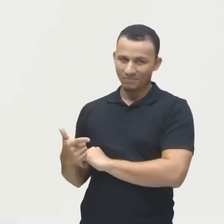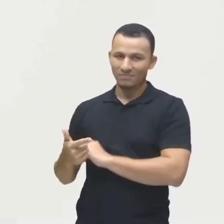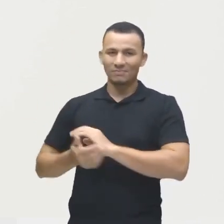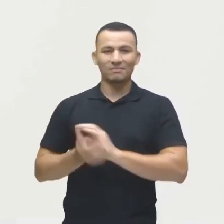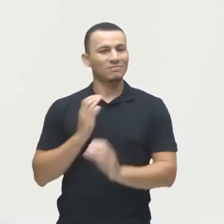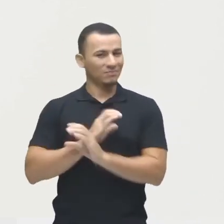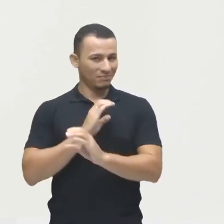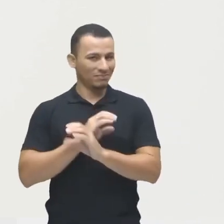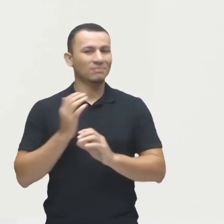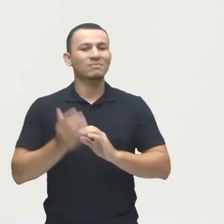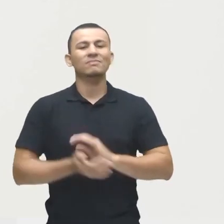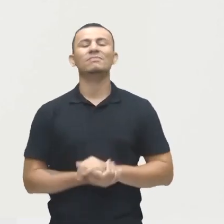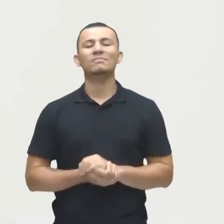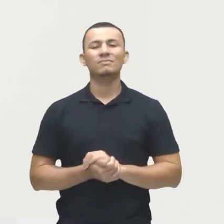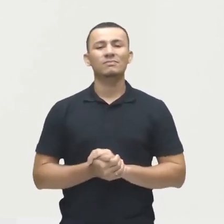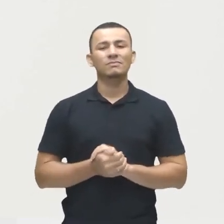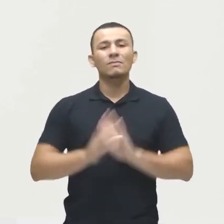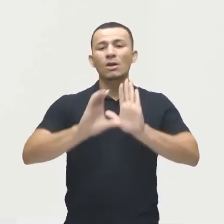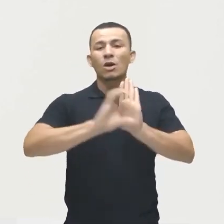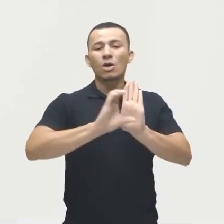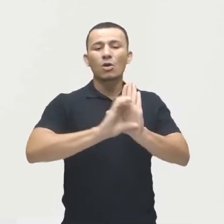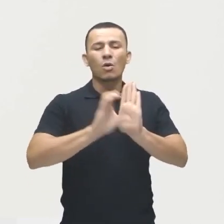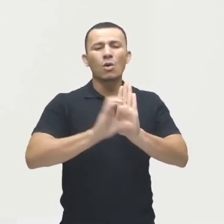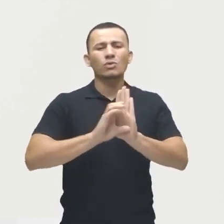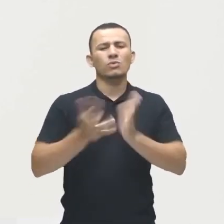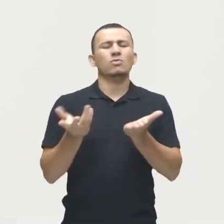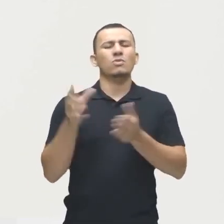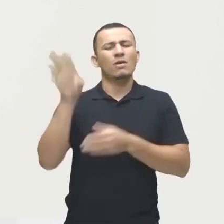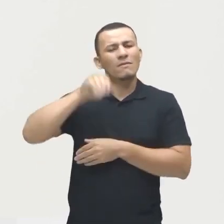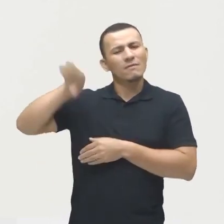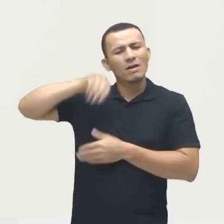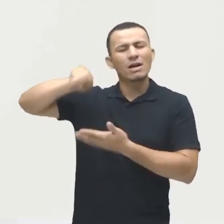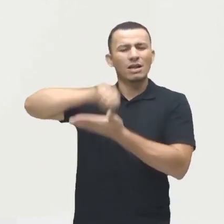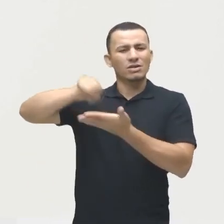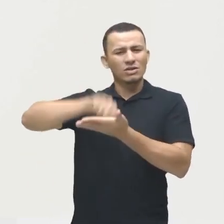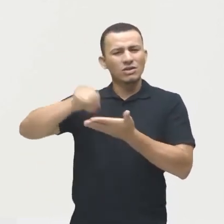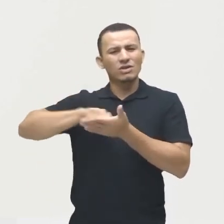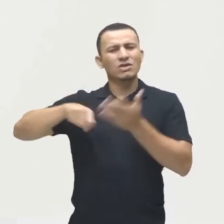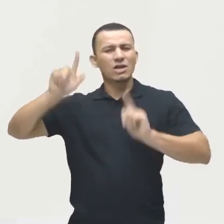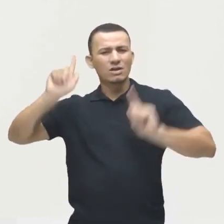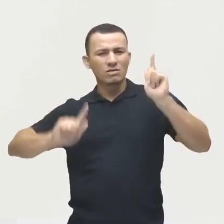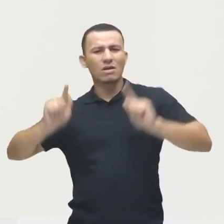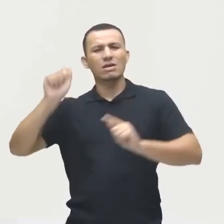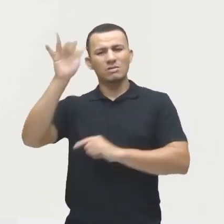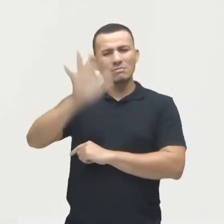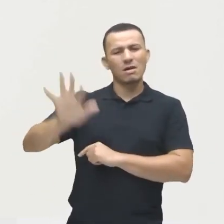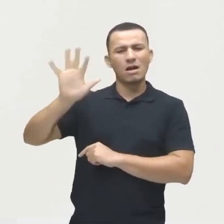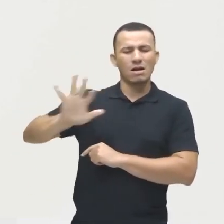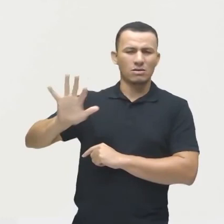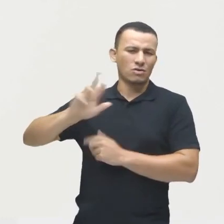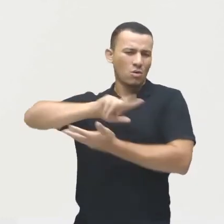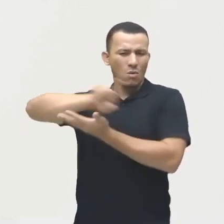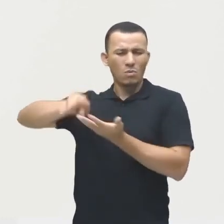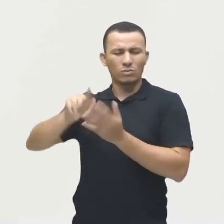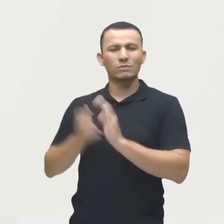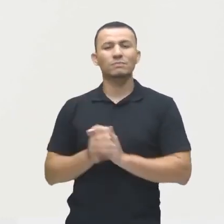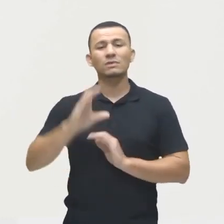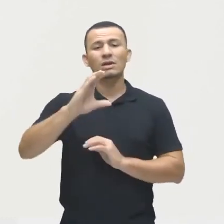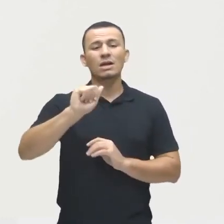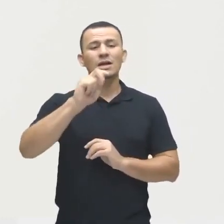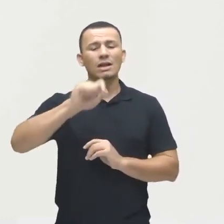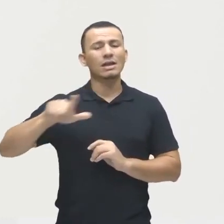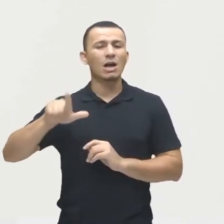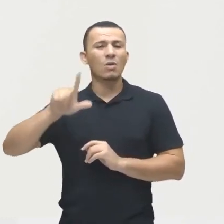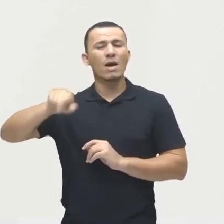Código, fala, escrita, gestos, imagens e outros. Canal, o meio físico de veiculação. O